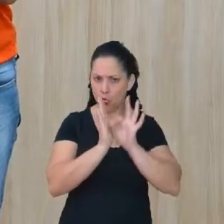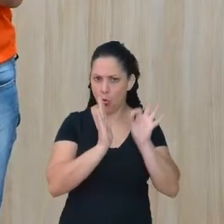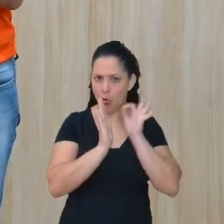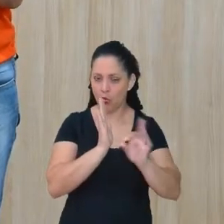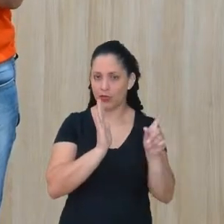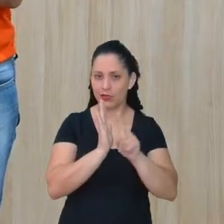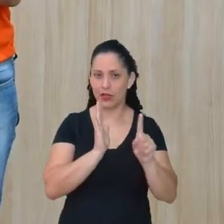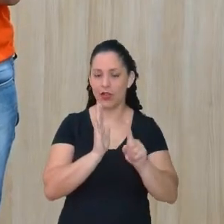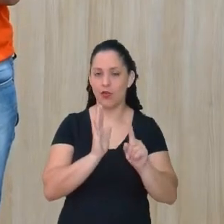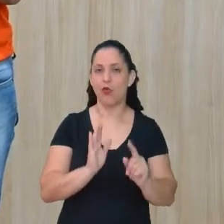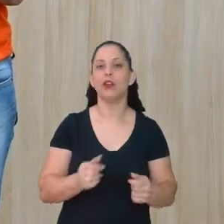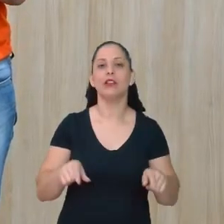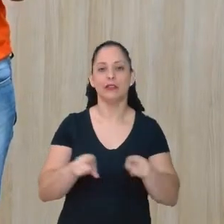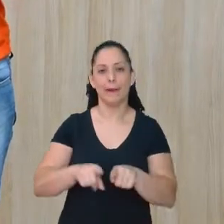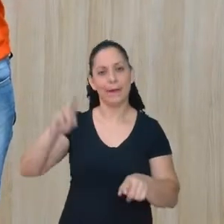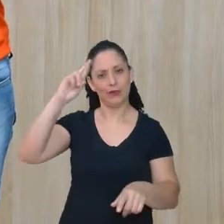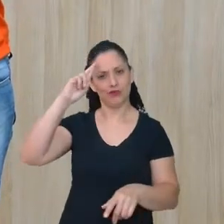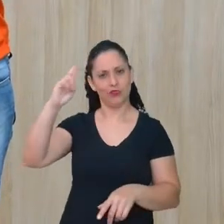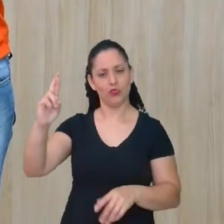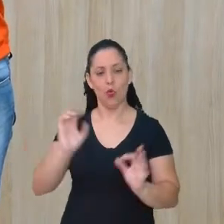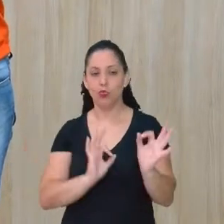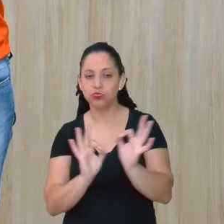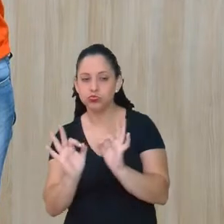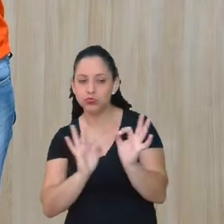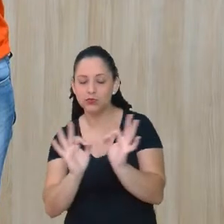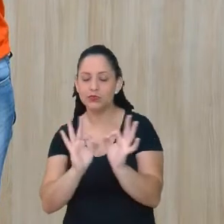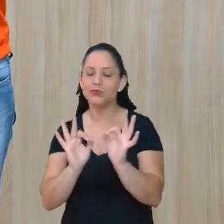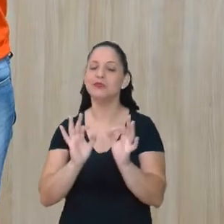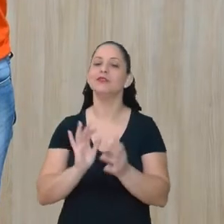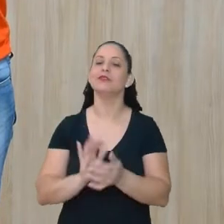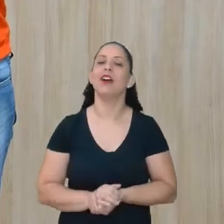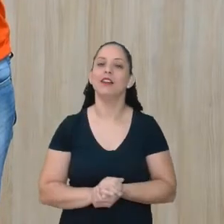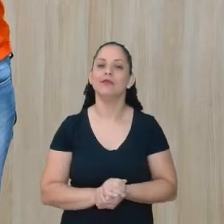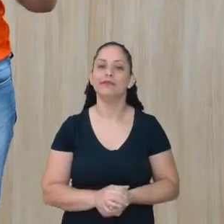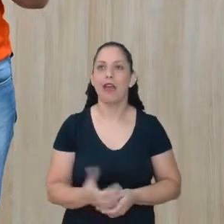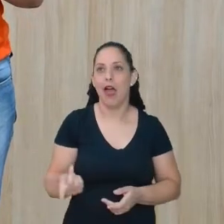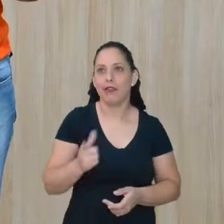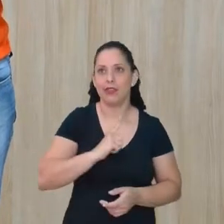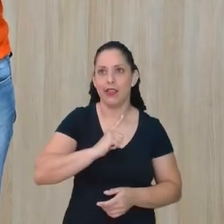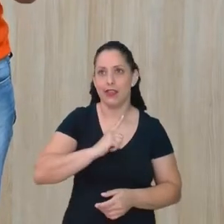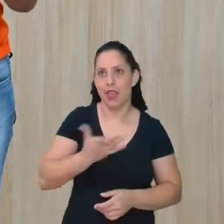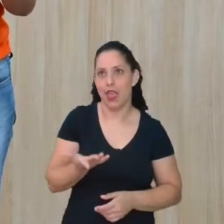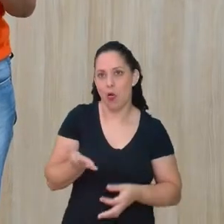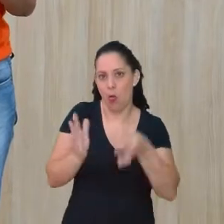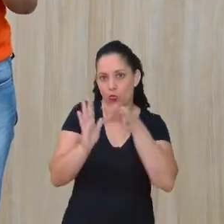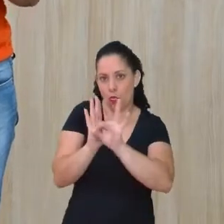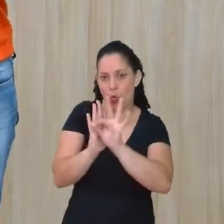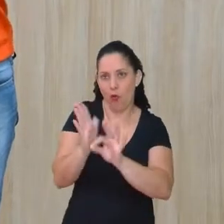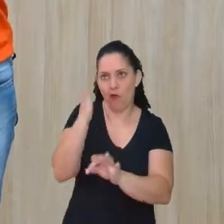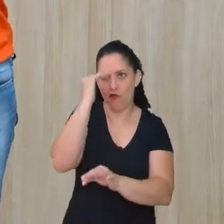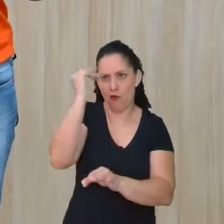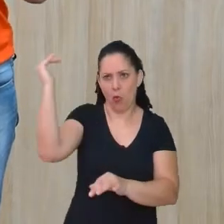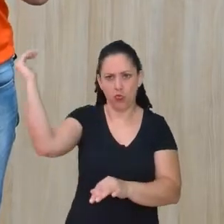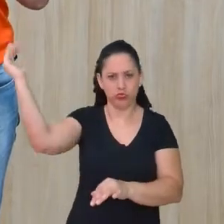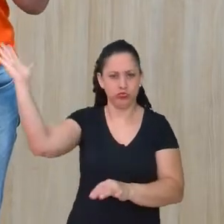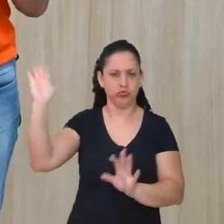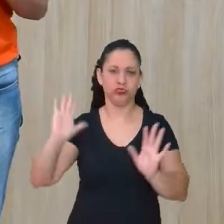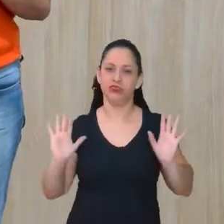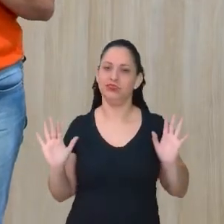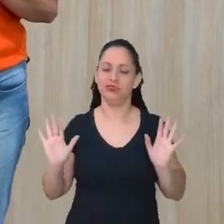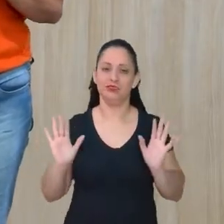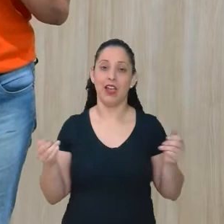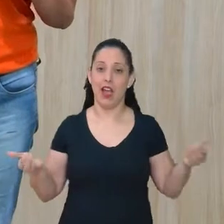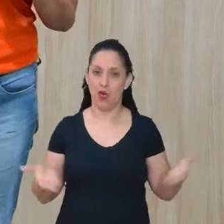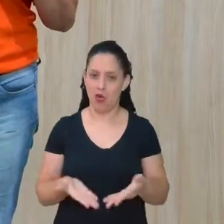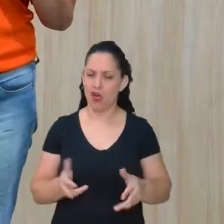mais forte. Né? Se pensava mais no autor, em Shakespeare. Vamos ver Hamlet. Então é Shakespeare. Agora